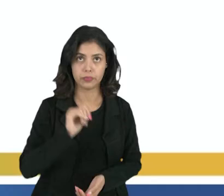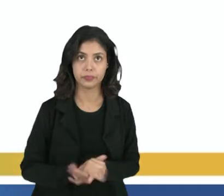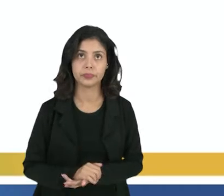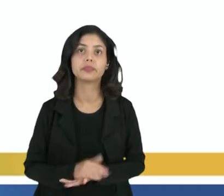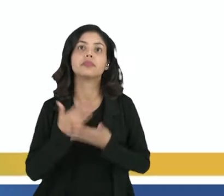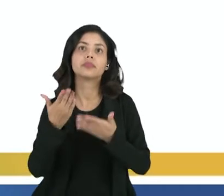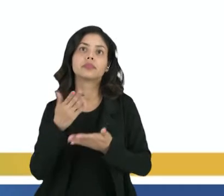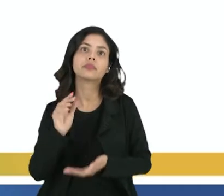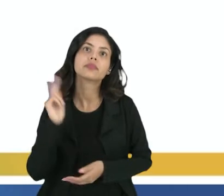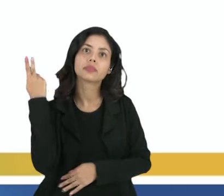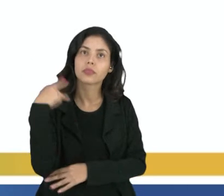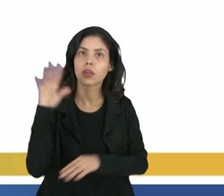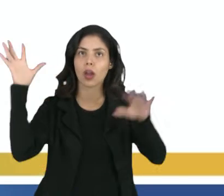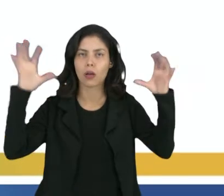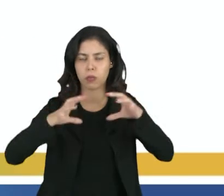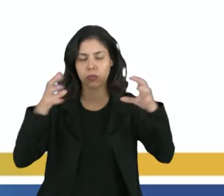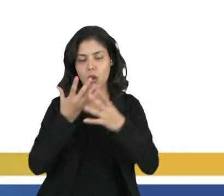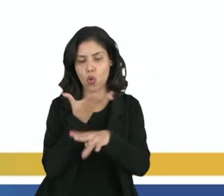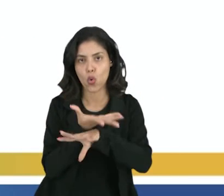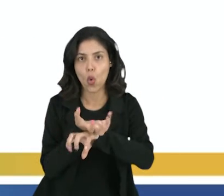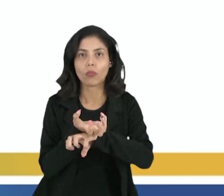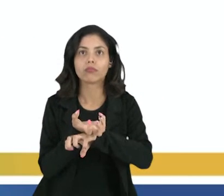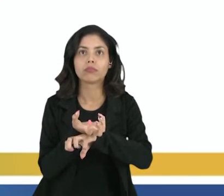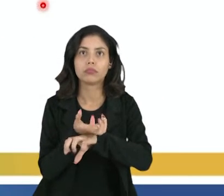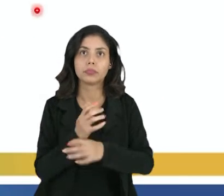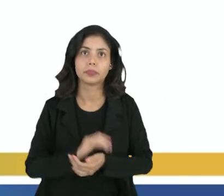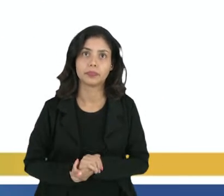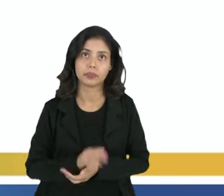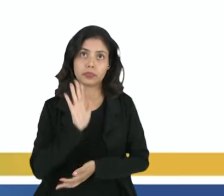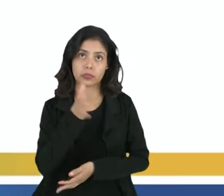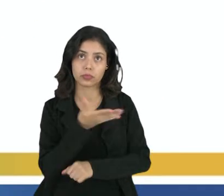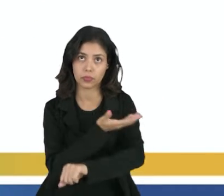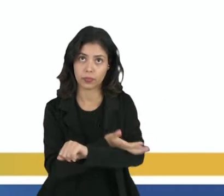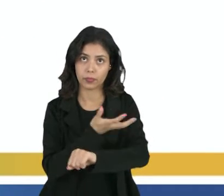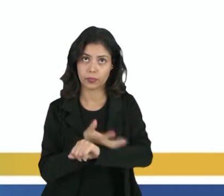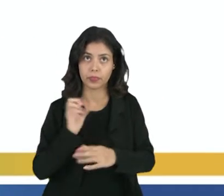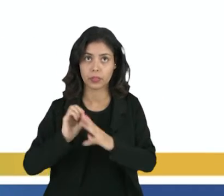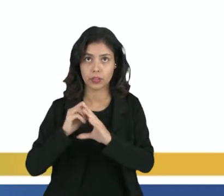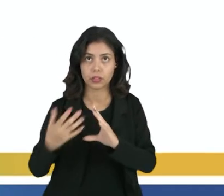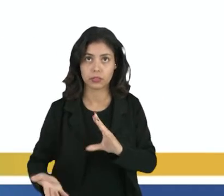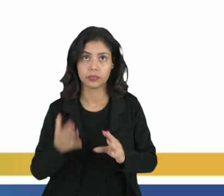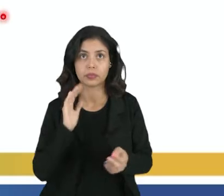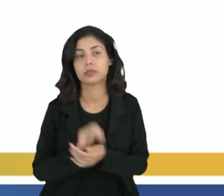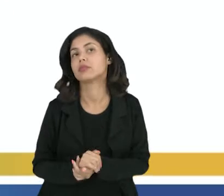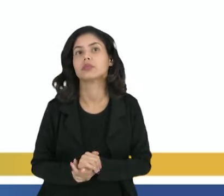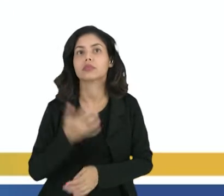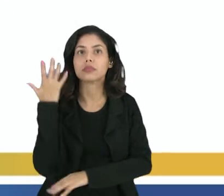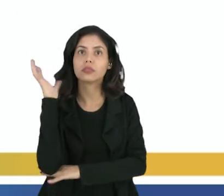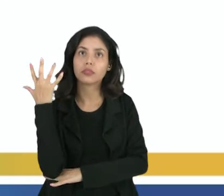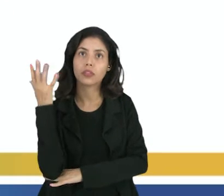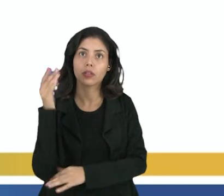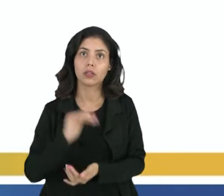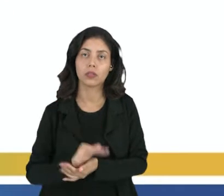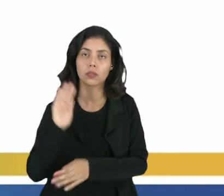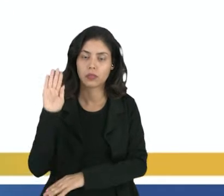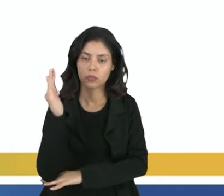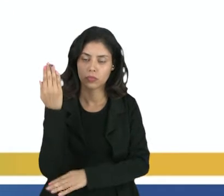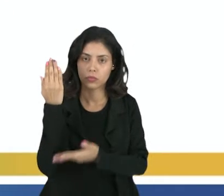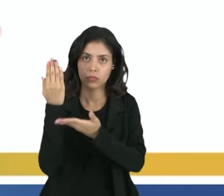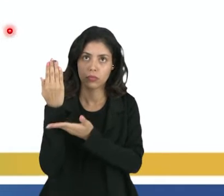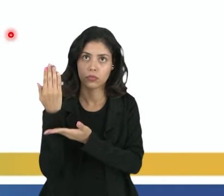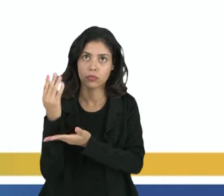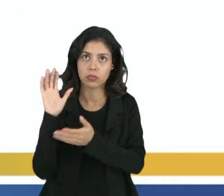sazonal, com períodos de chuvas e de secas. Já a sua vegetação é caracterizada por árvores de